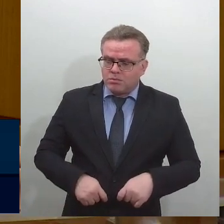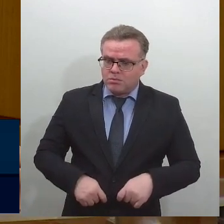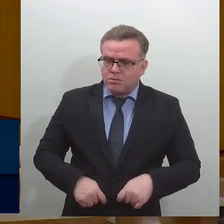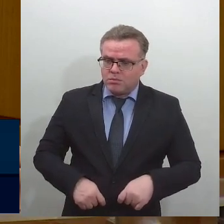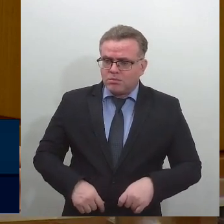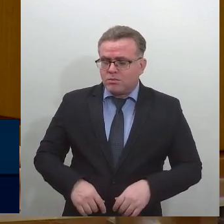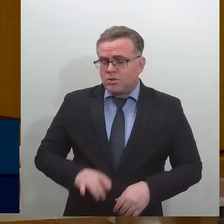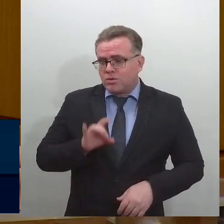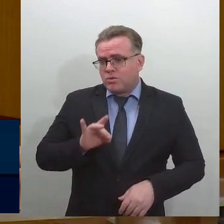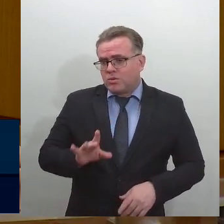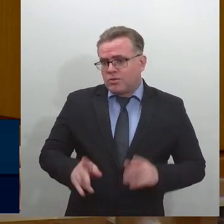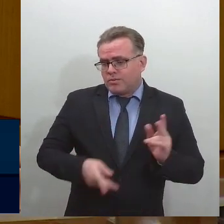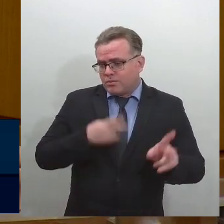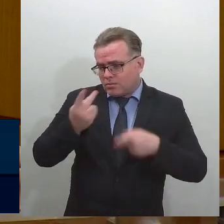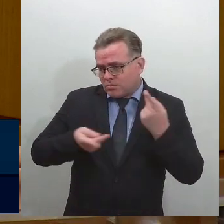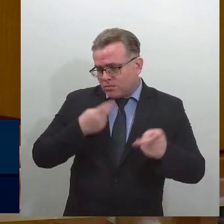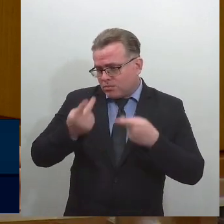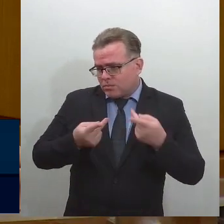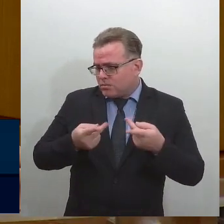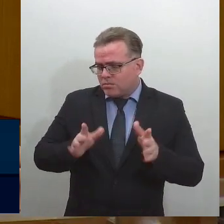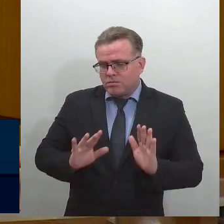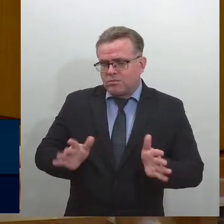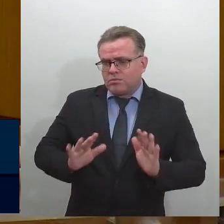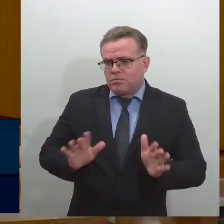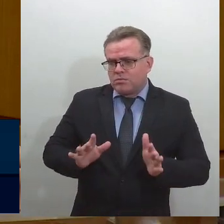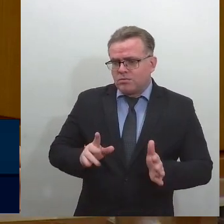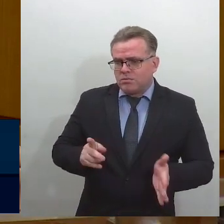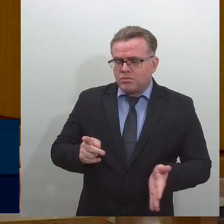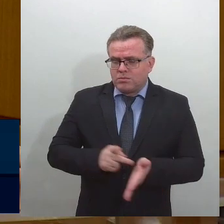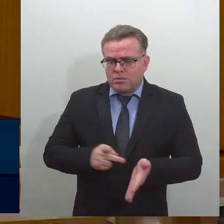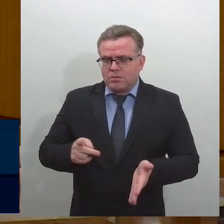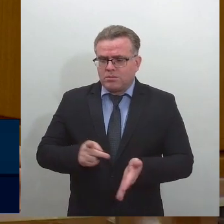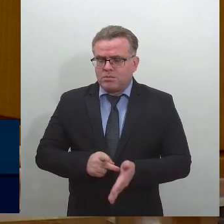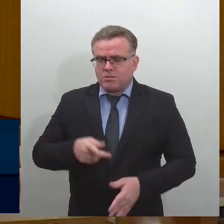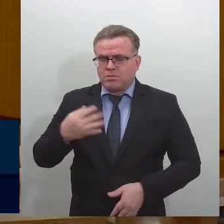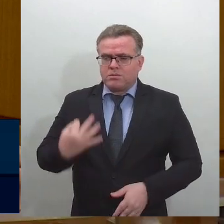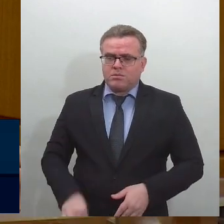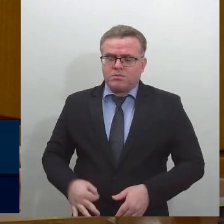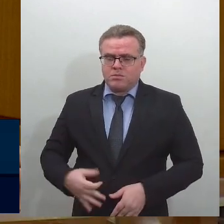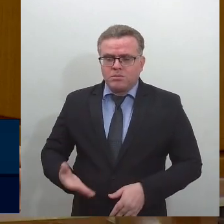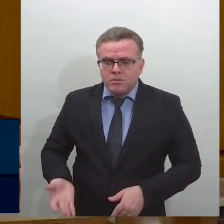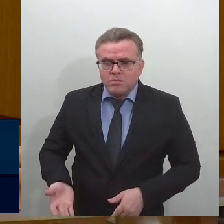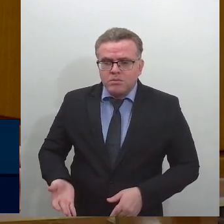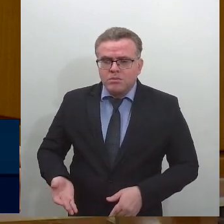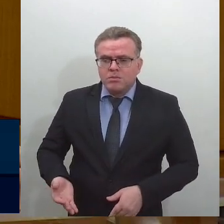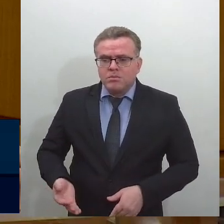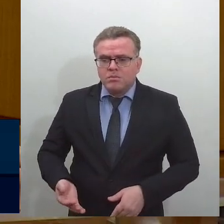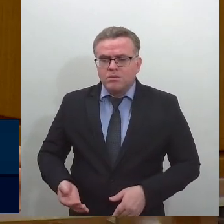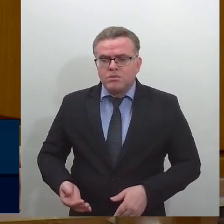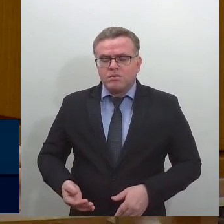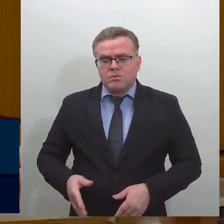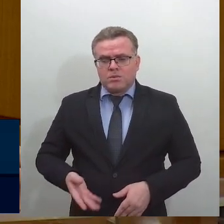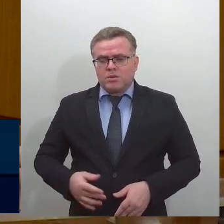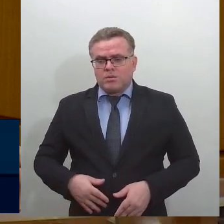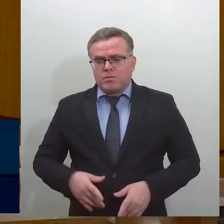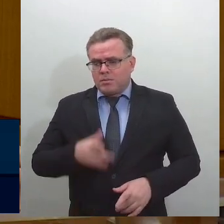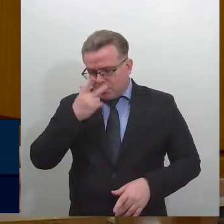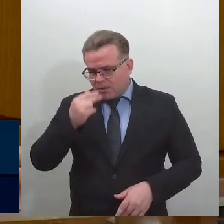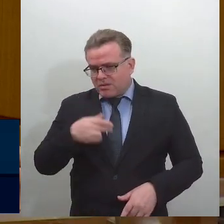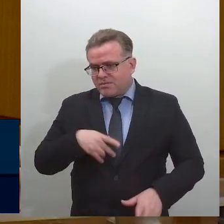sejam soltas ao vento. E palavras soltas ao vento,